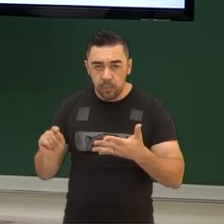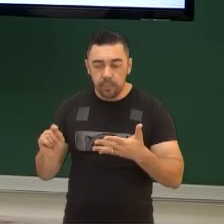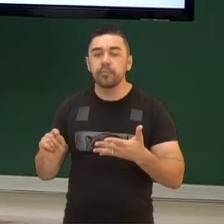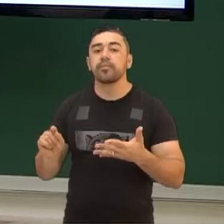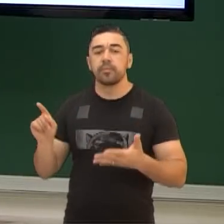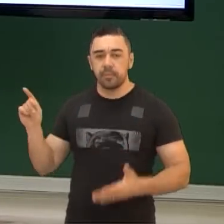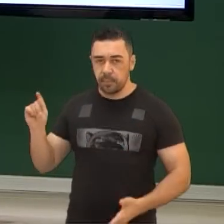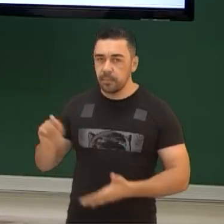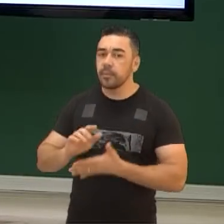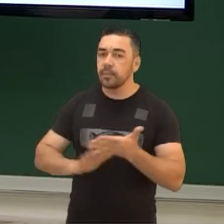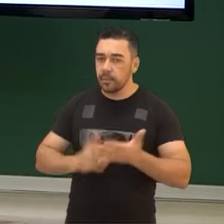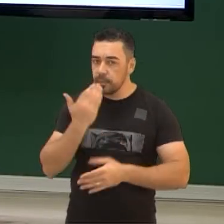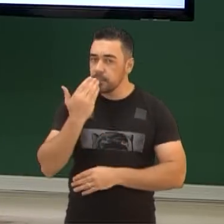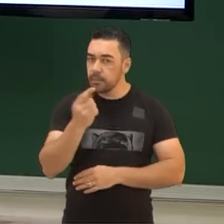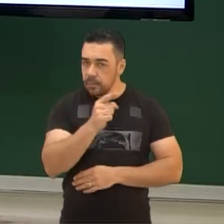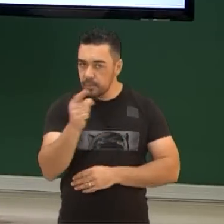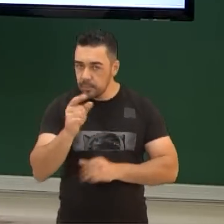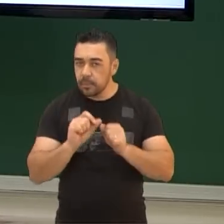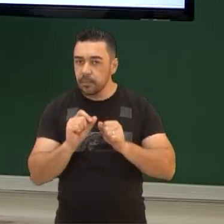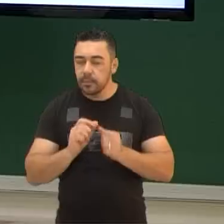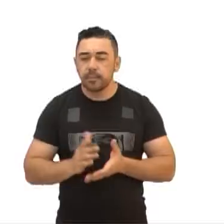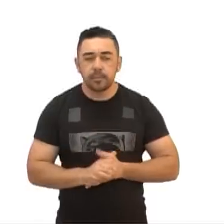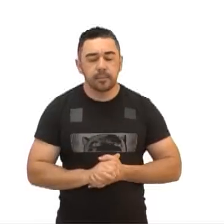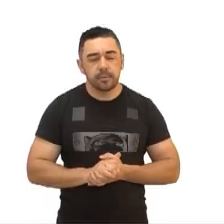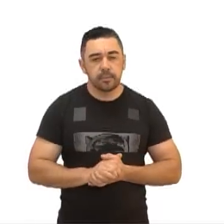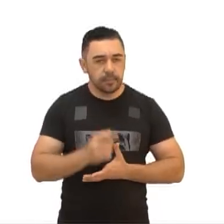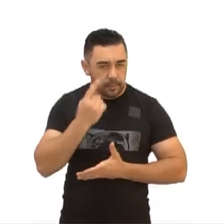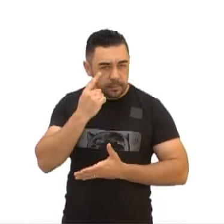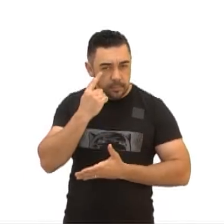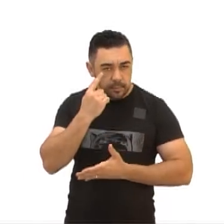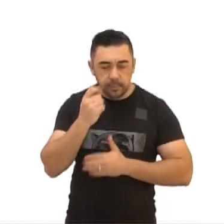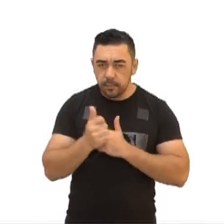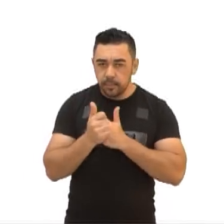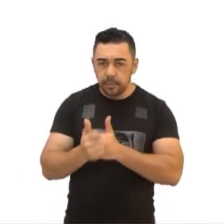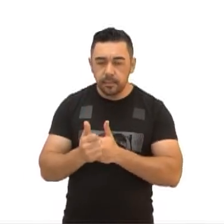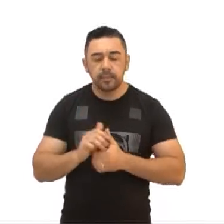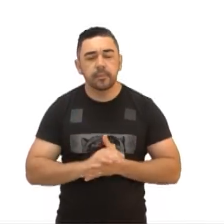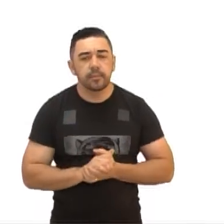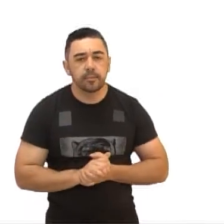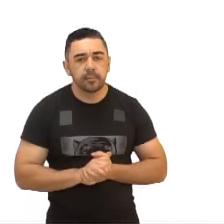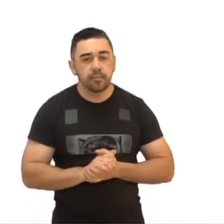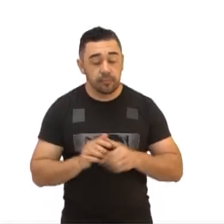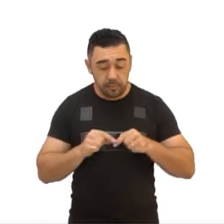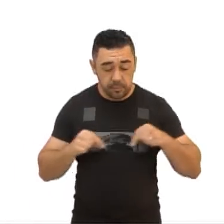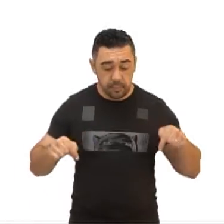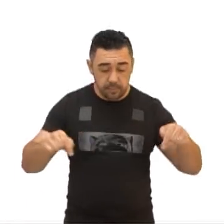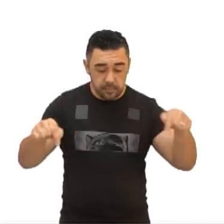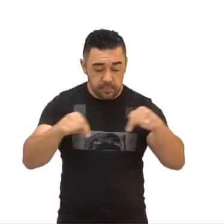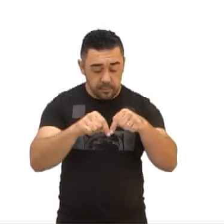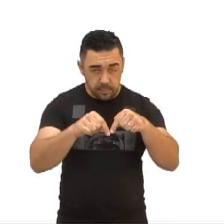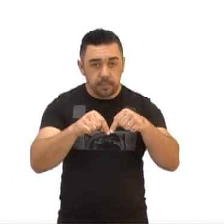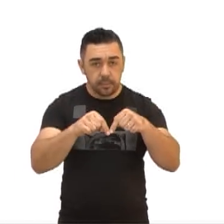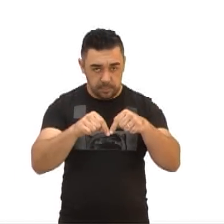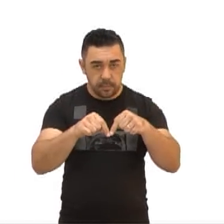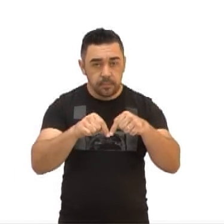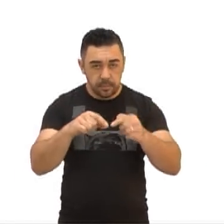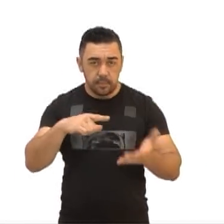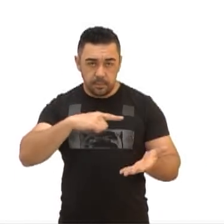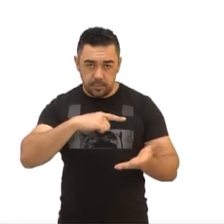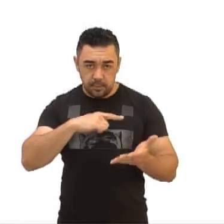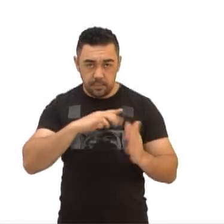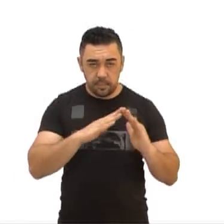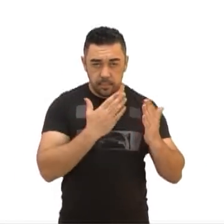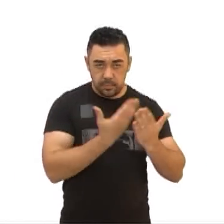Ah, tinha um exercício para casa, não tinha? Olha só, então acompanha em casa. Uma sala de aula de formato quadrangular do